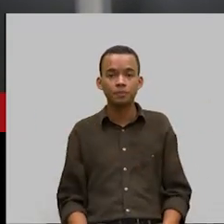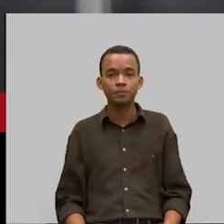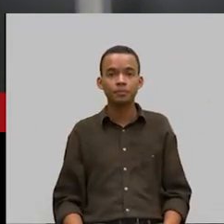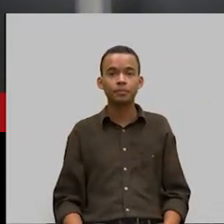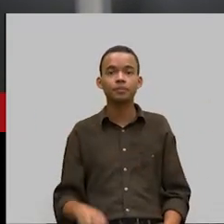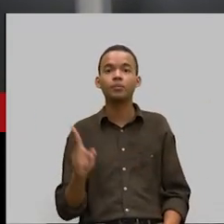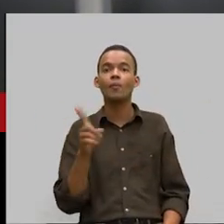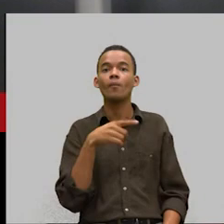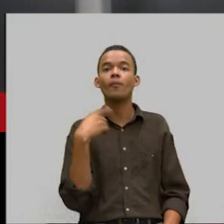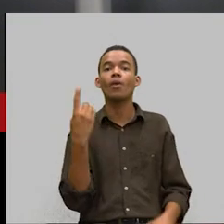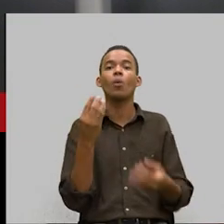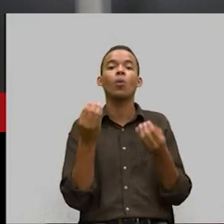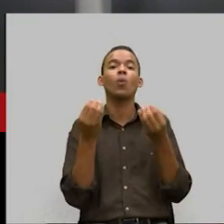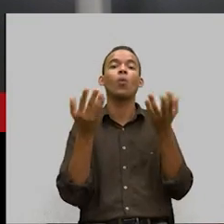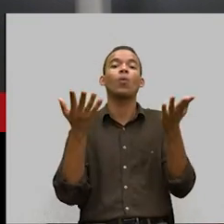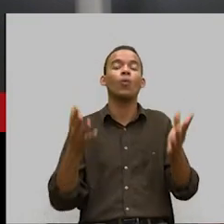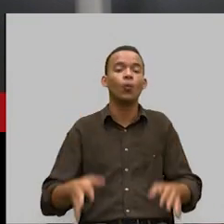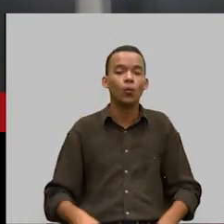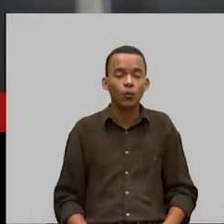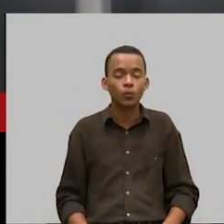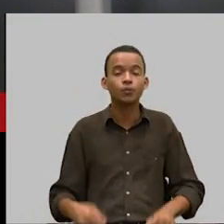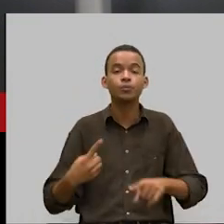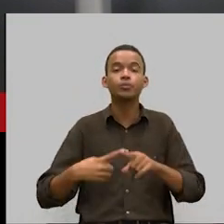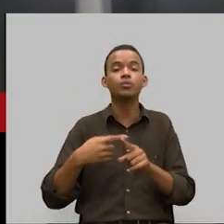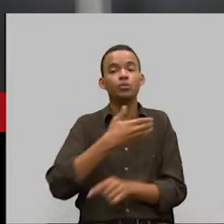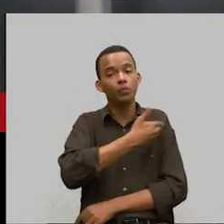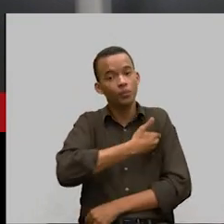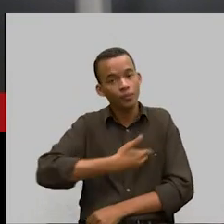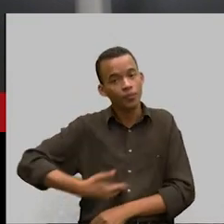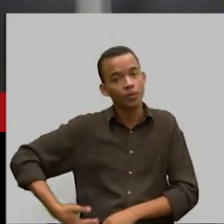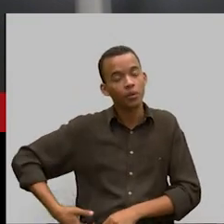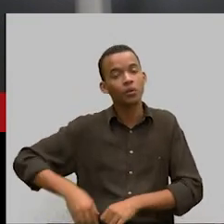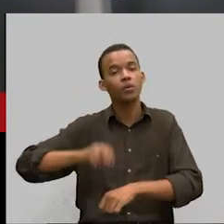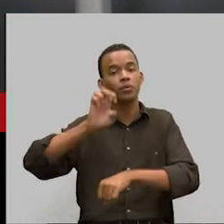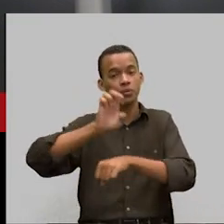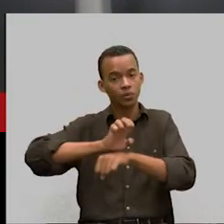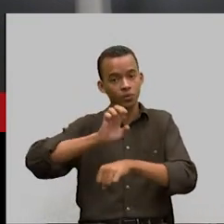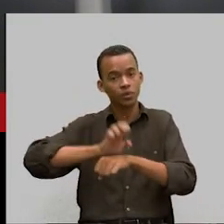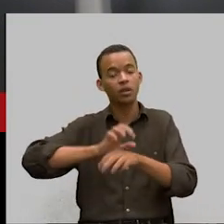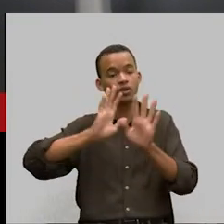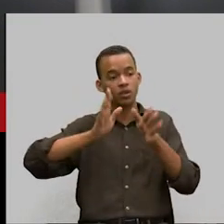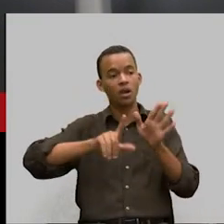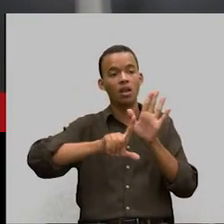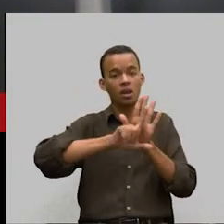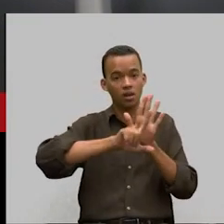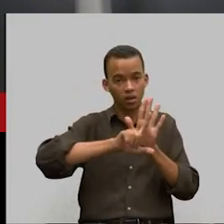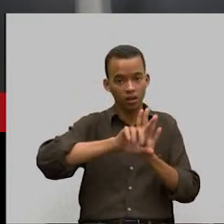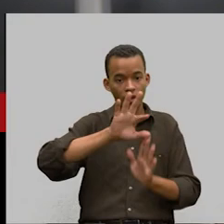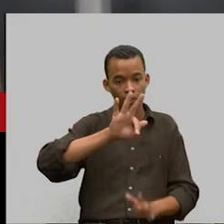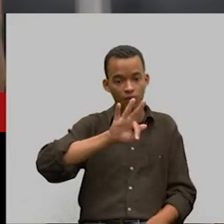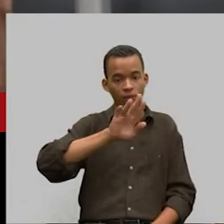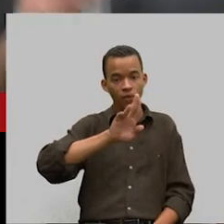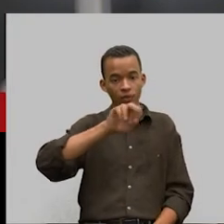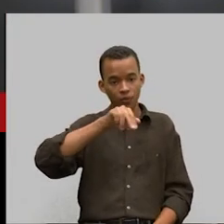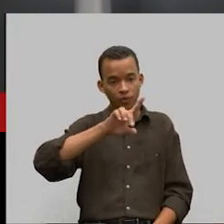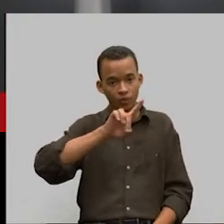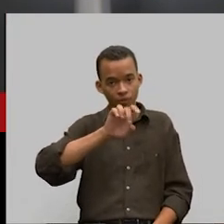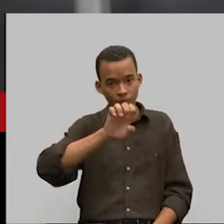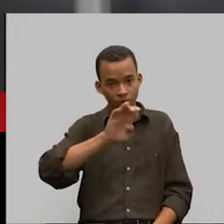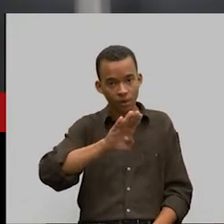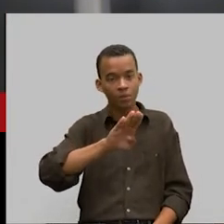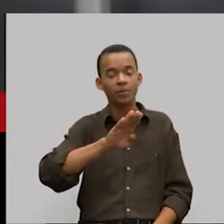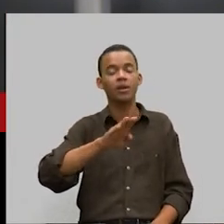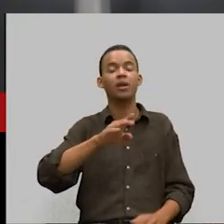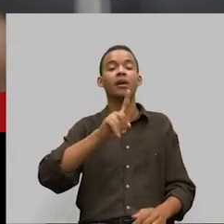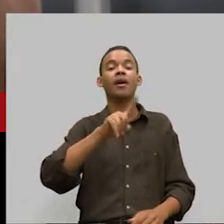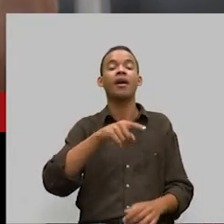faz o estado pela pela pela lei do fundeb é o 70% ele dá o dinheiro para comprar a